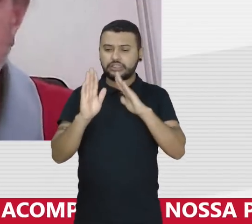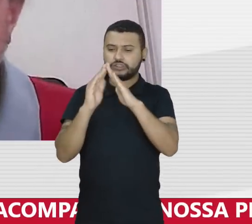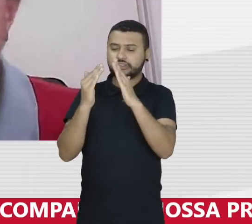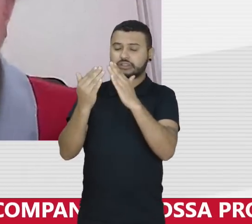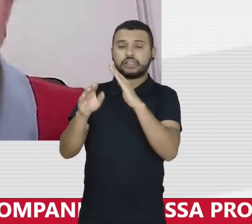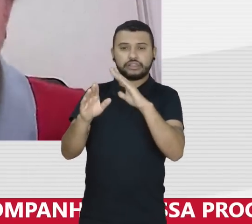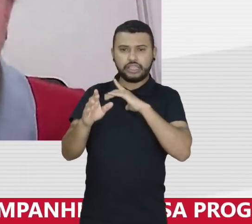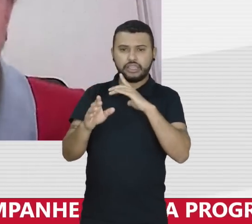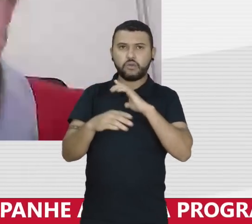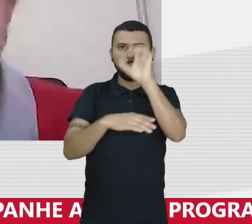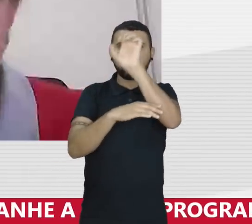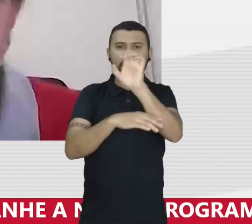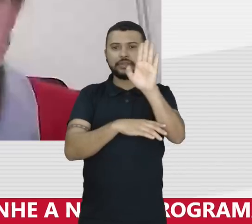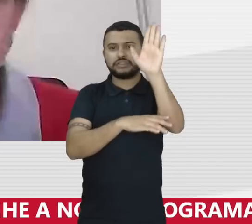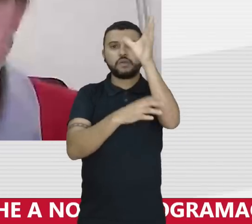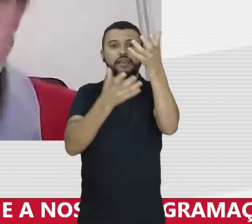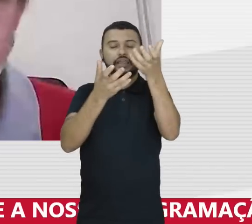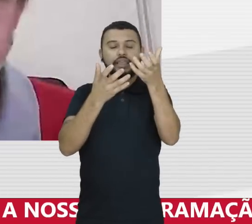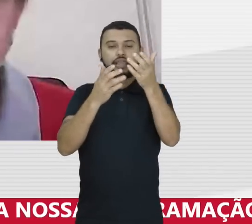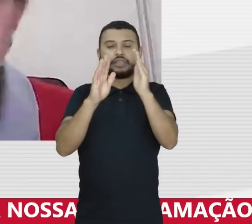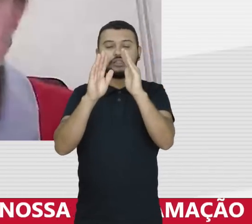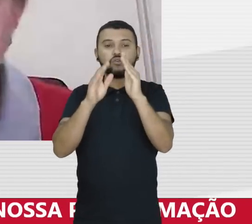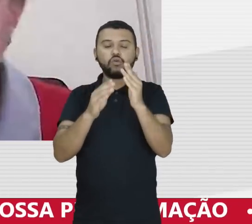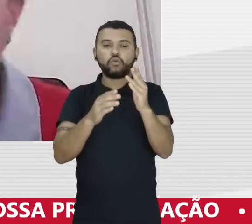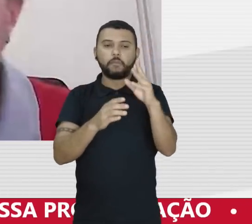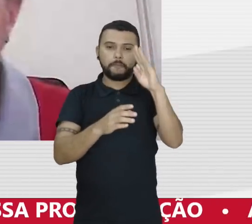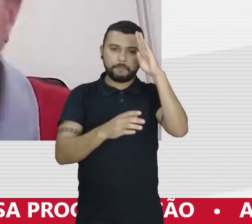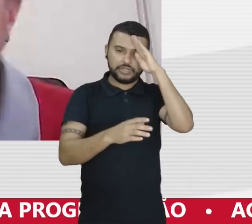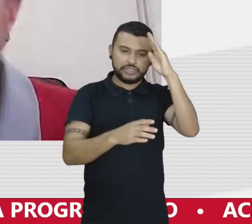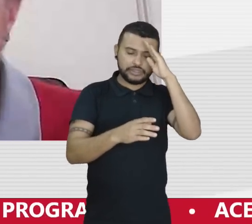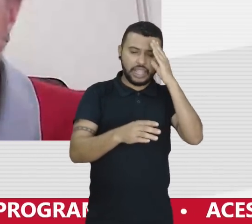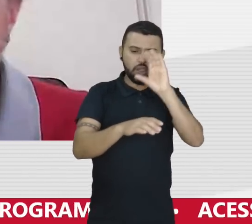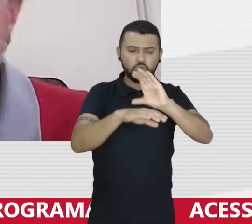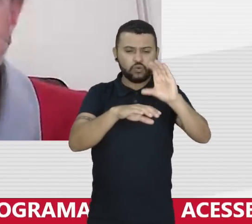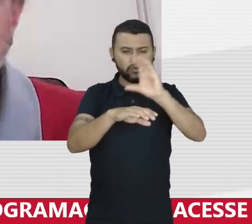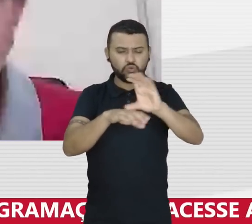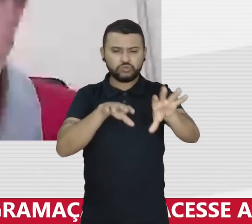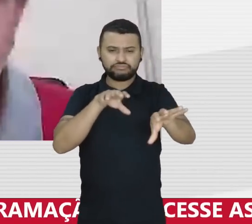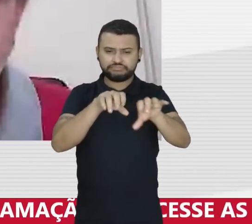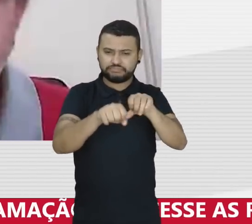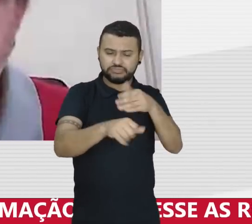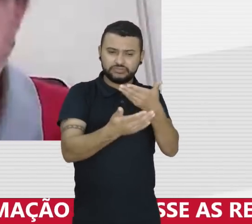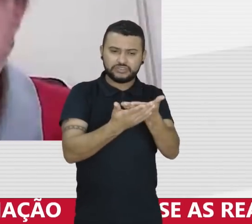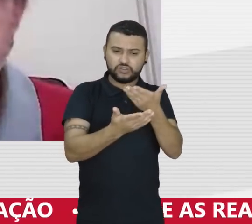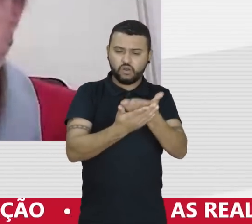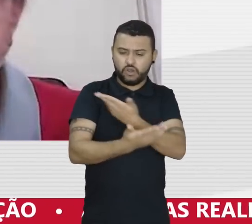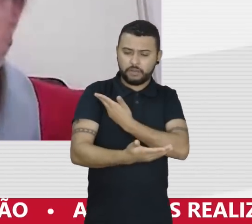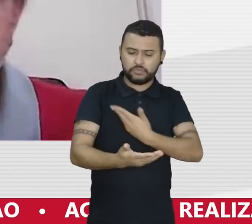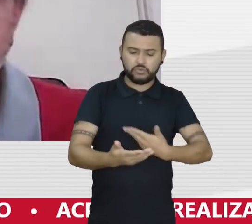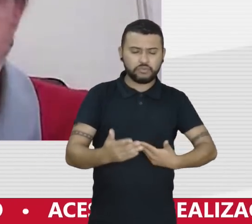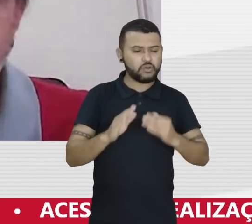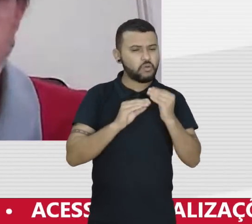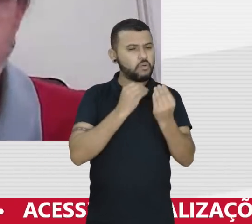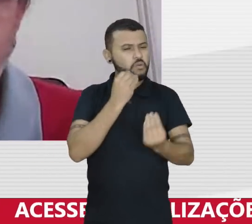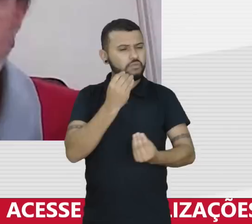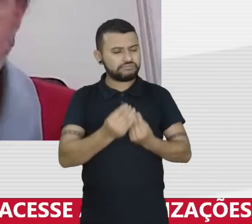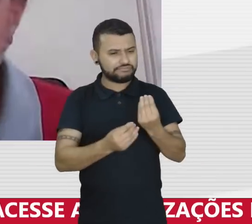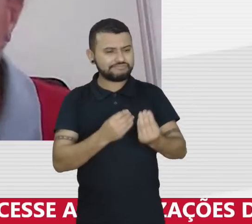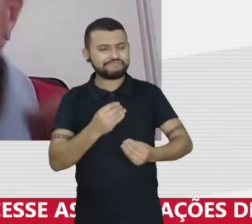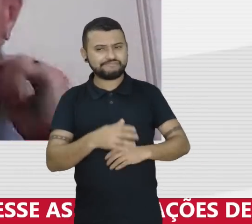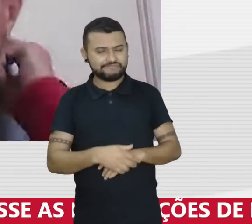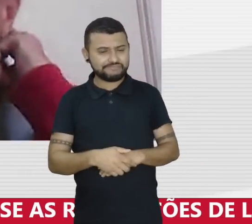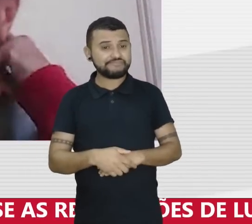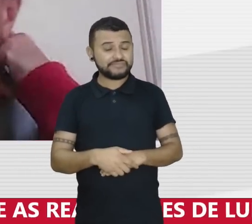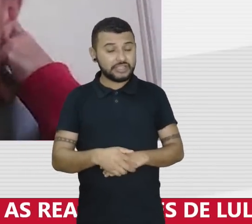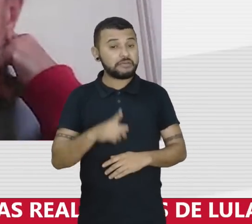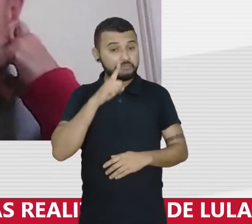aceitaram, né, entregar aos militares a formação da escola pública, né? É algo